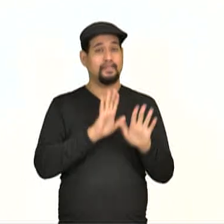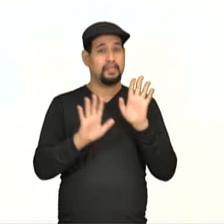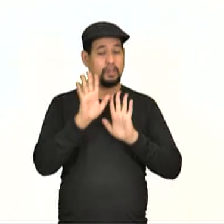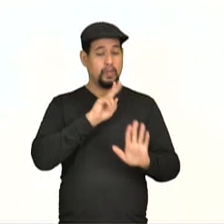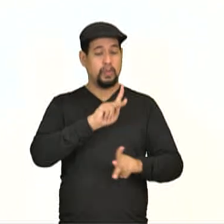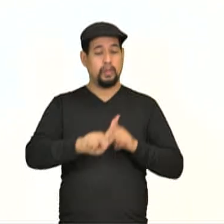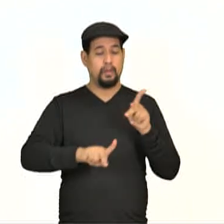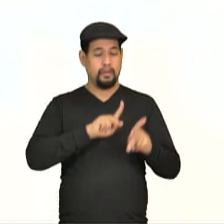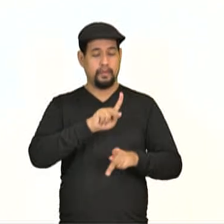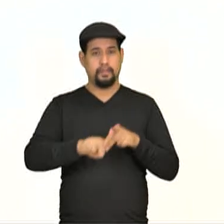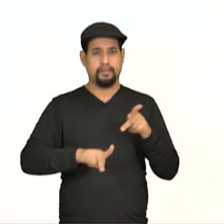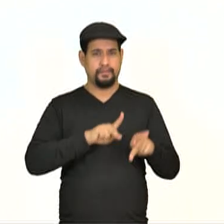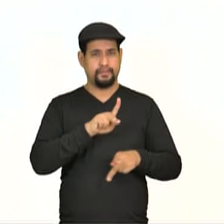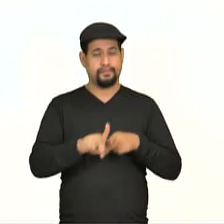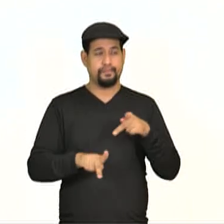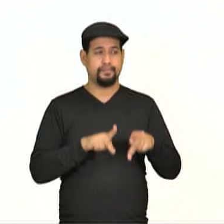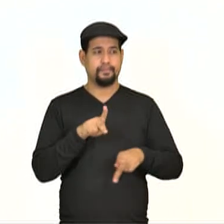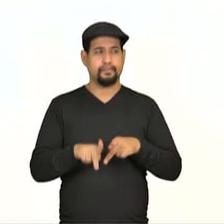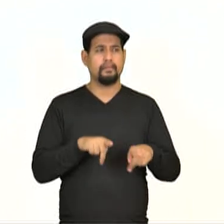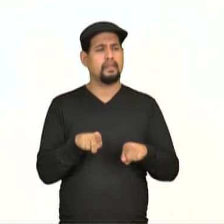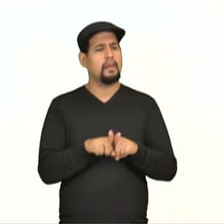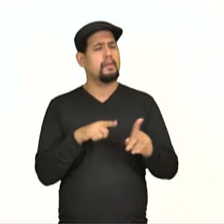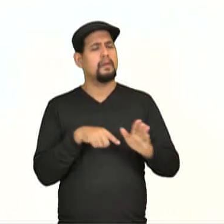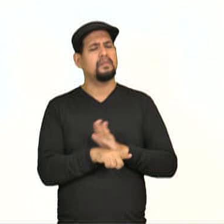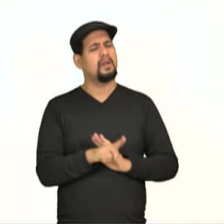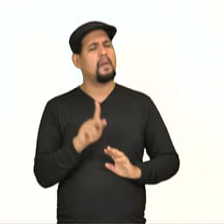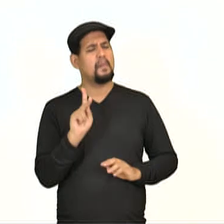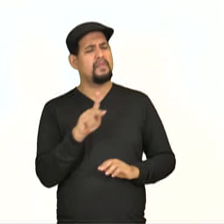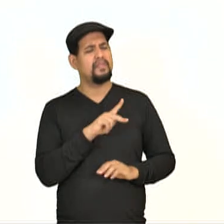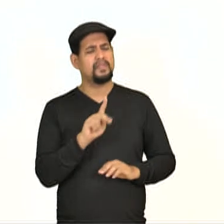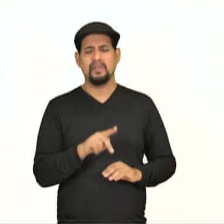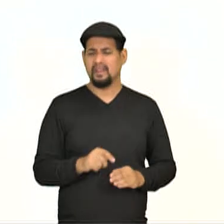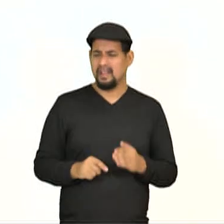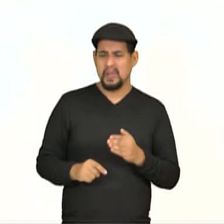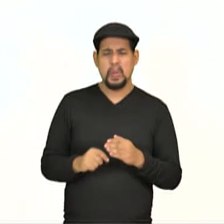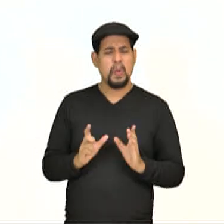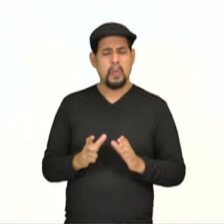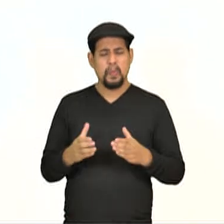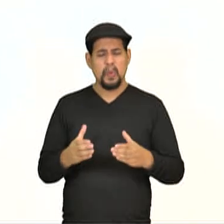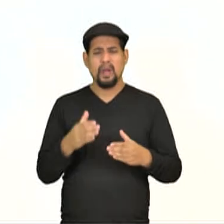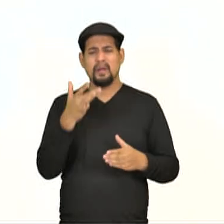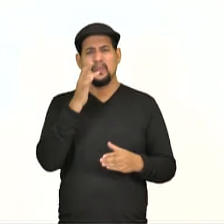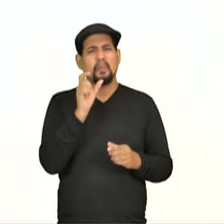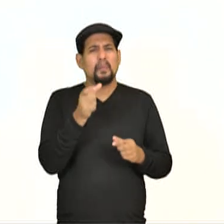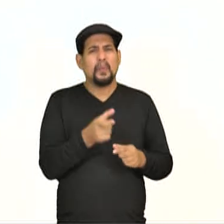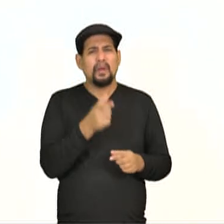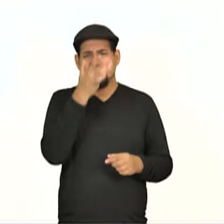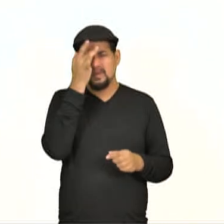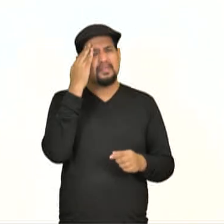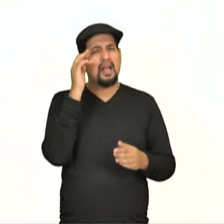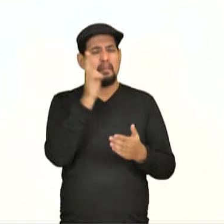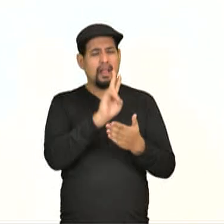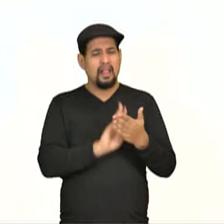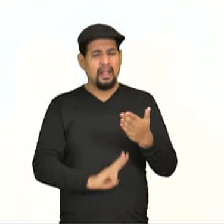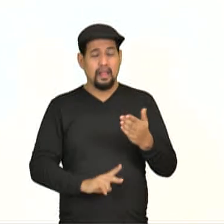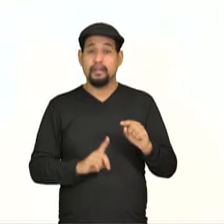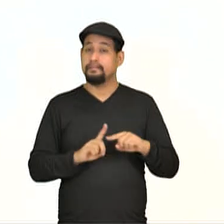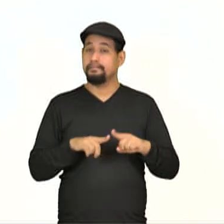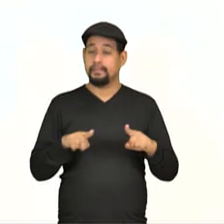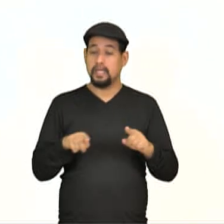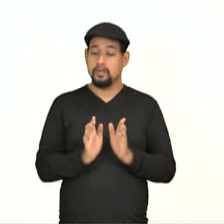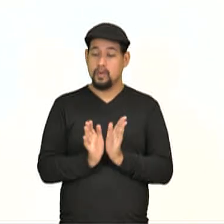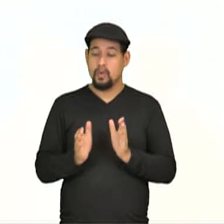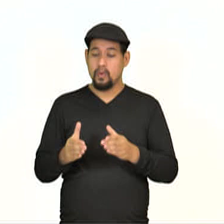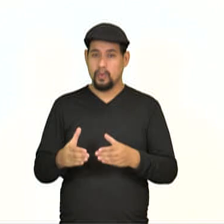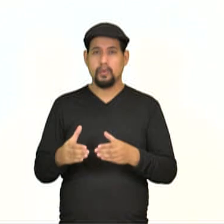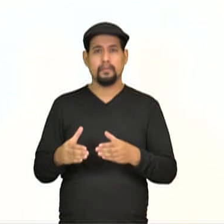essa forma de controle. Aí vocês podem perguntar, professora, mas nesse período poucos sabiam ler. Mas ainda assim, essa pequena